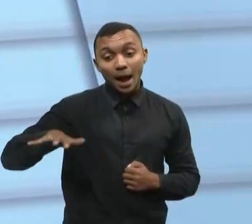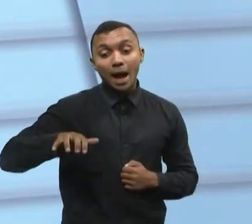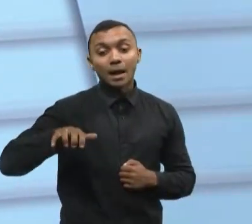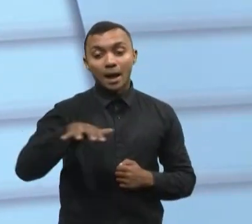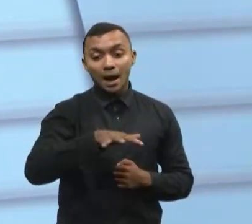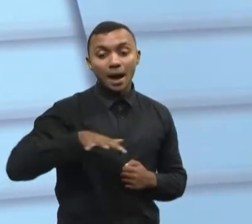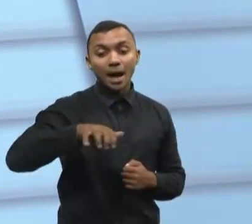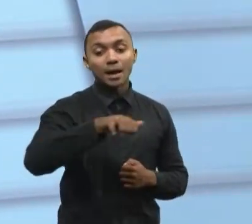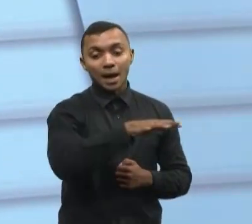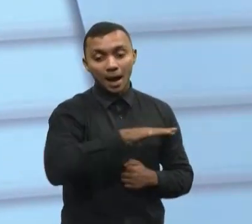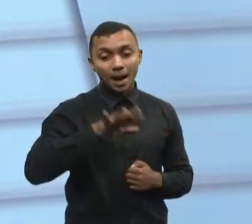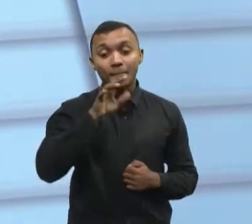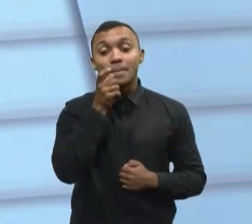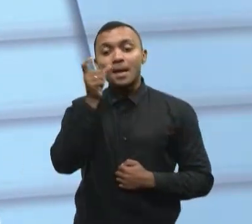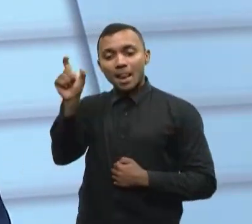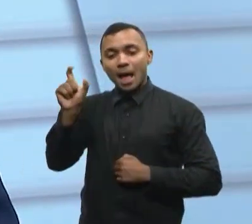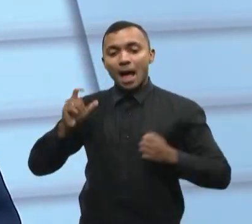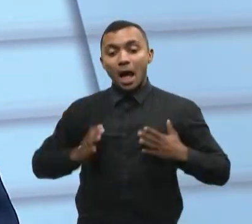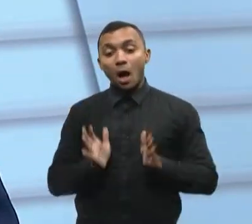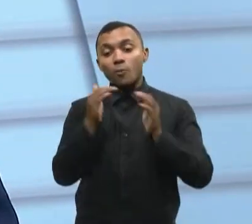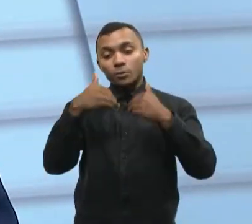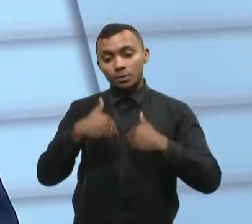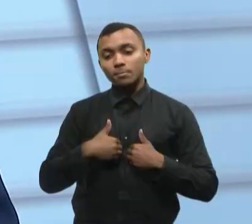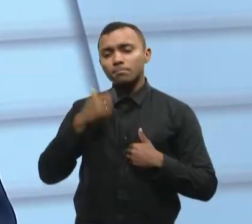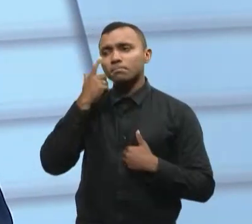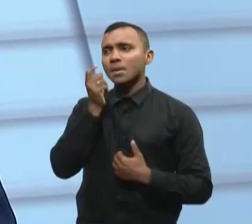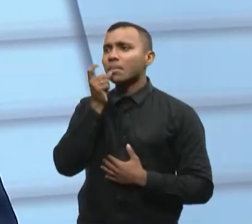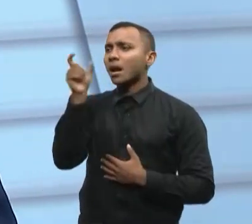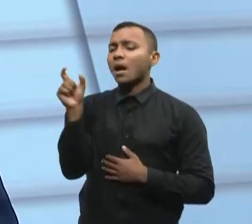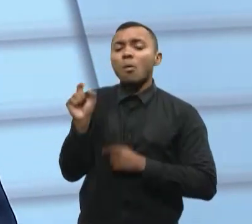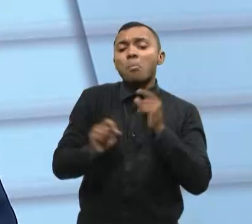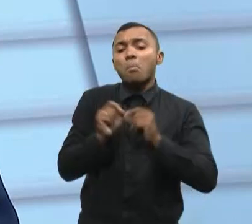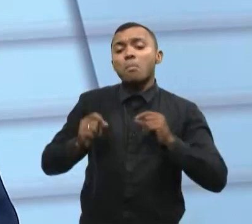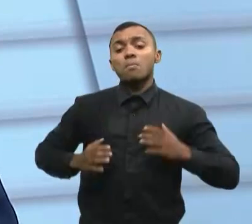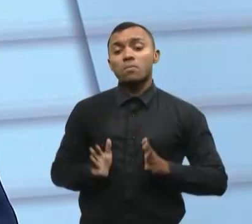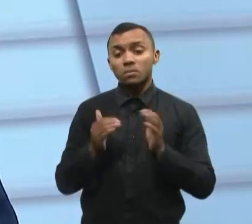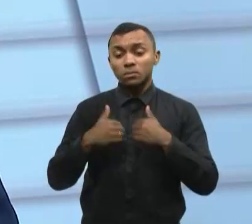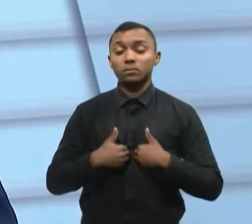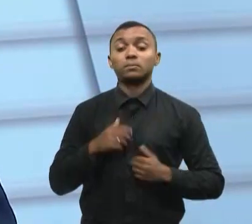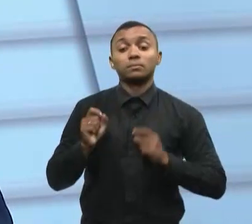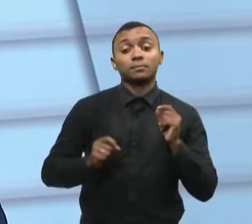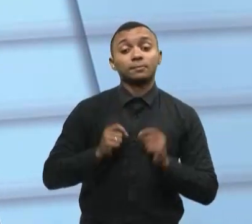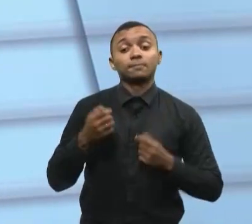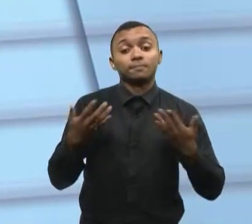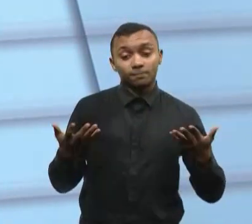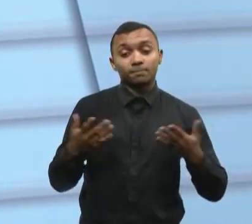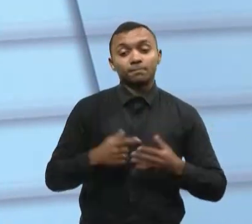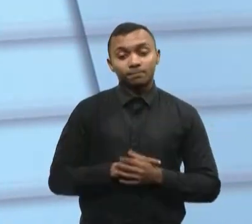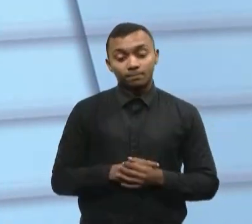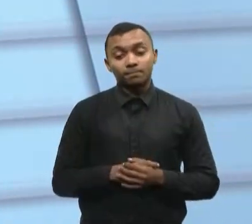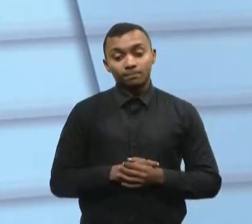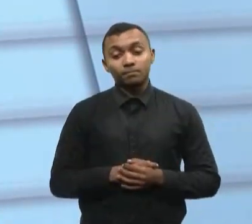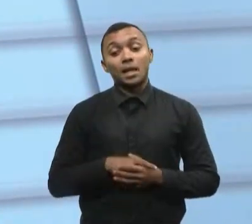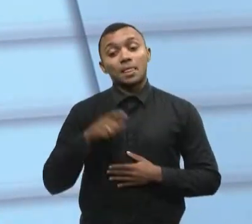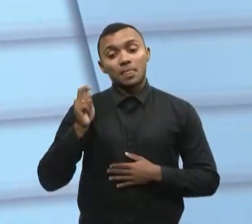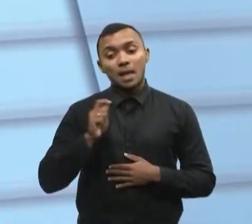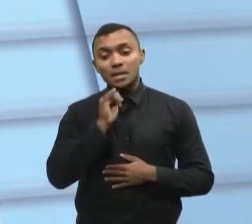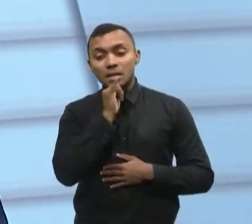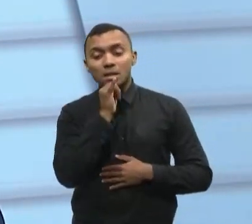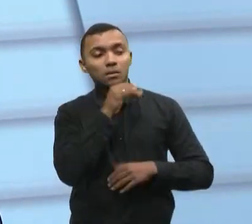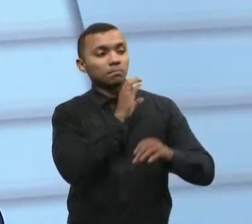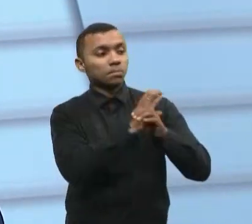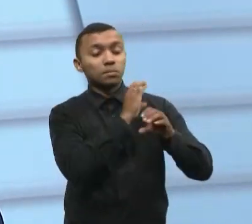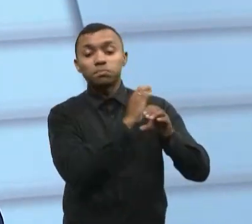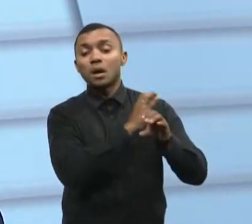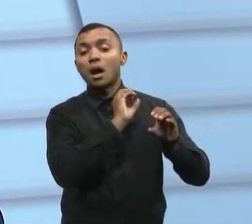configura até o nome, né? Até o que a gente chama, o que é ter o transtorno do espectro autismo. Então, tem que ter algum grau de prejuízo de comunicação, de